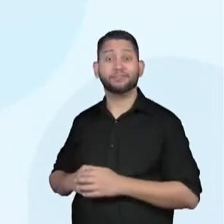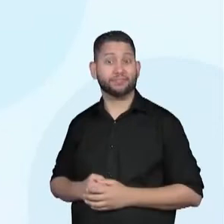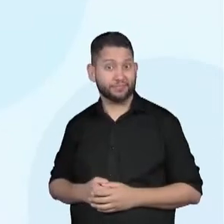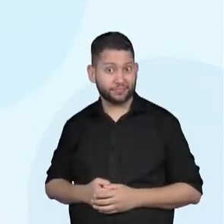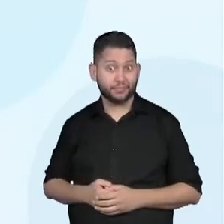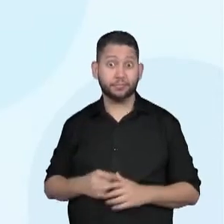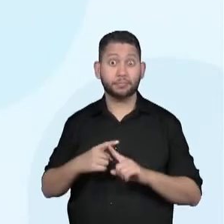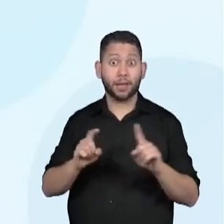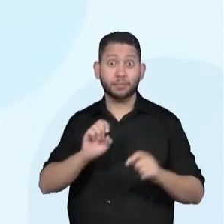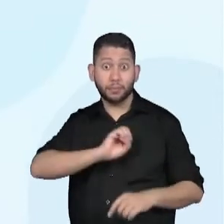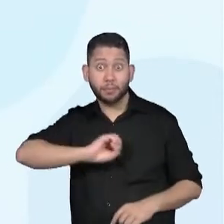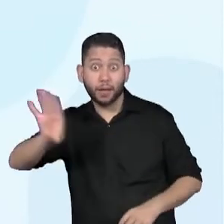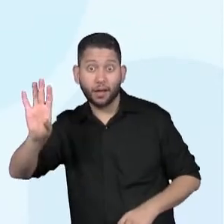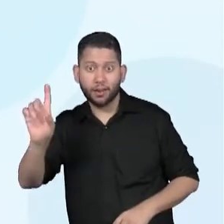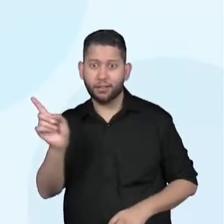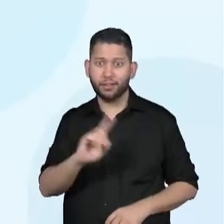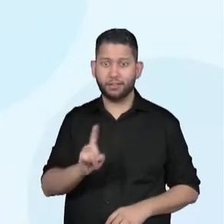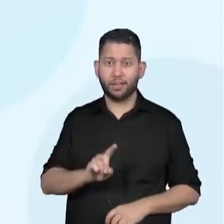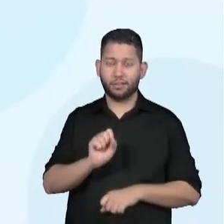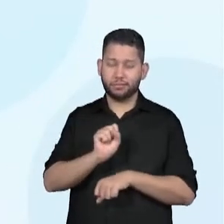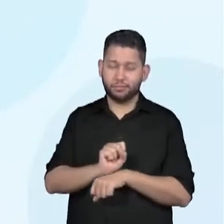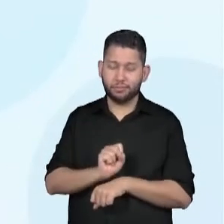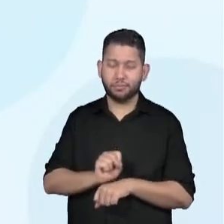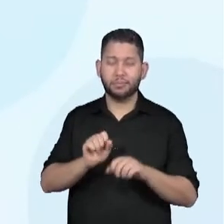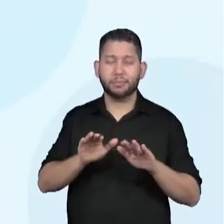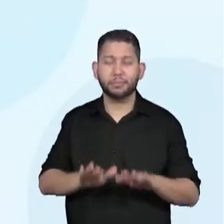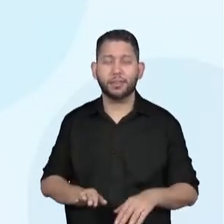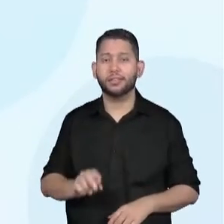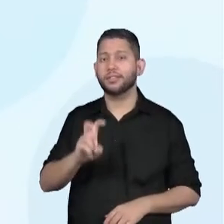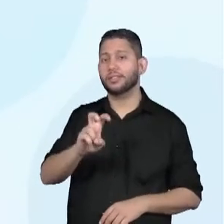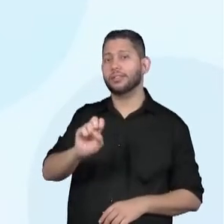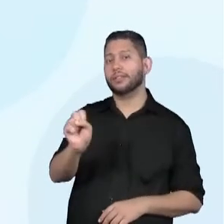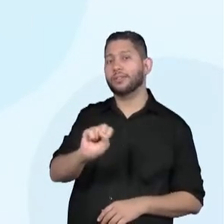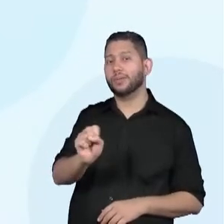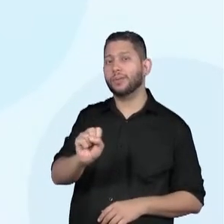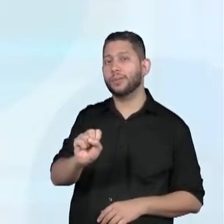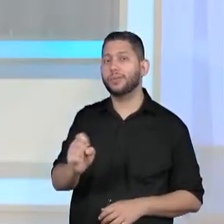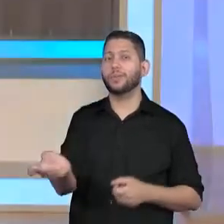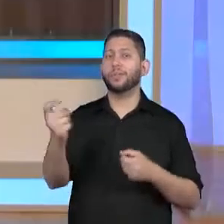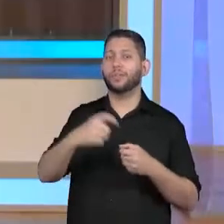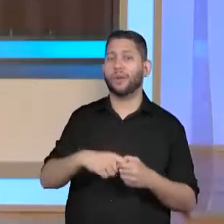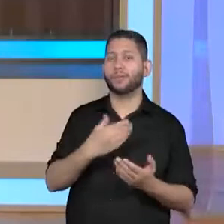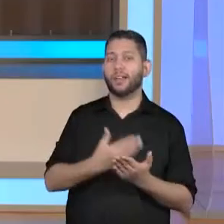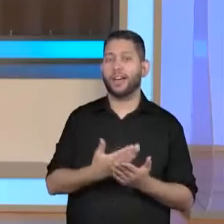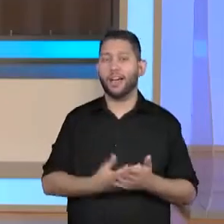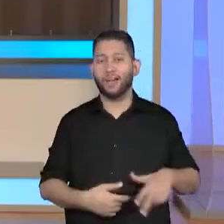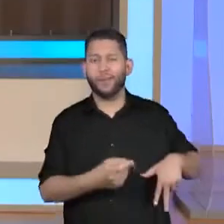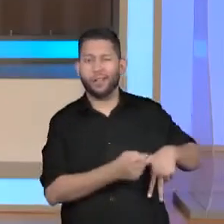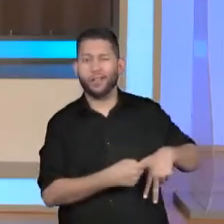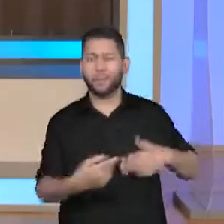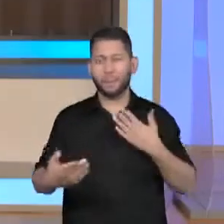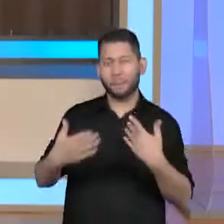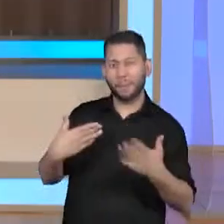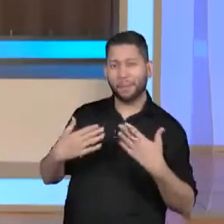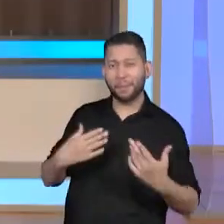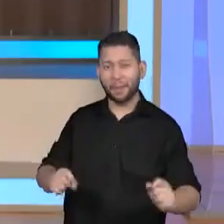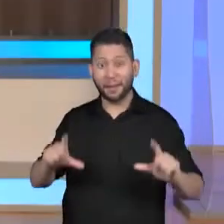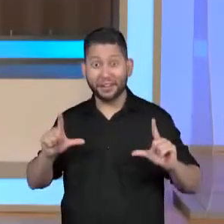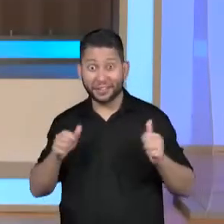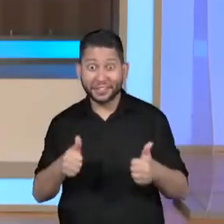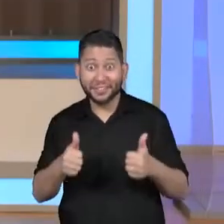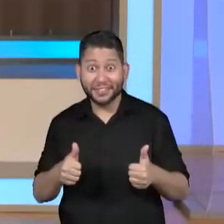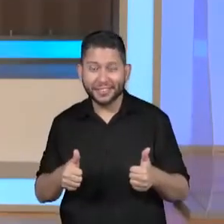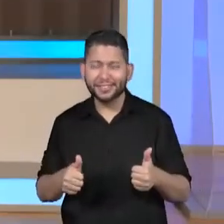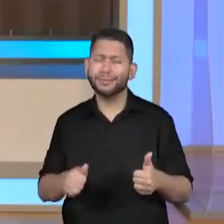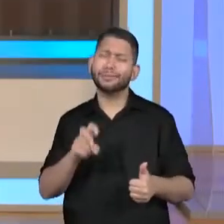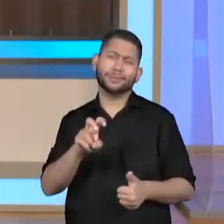but don't leave the room, nada de sair da sala, because 5 seconds. 5 seconds is what you have and we'll be back. Você tem aí